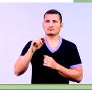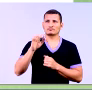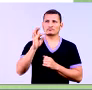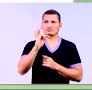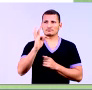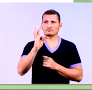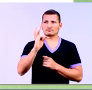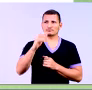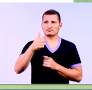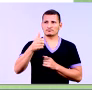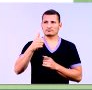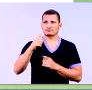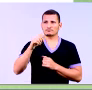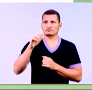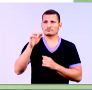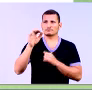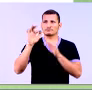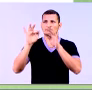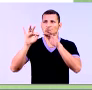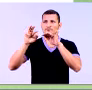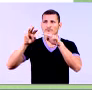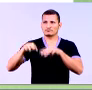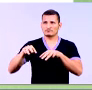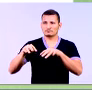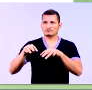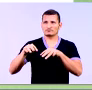fim, transação 1 finalizada.